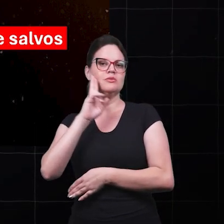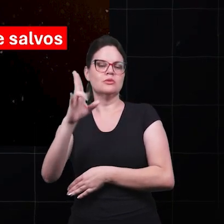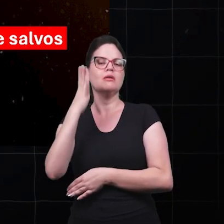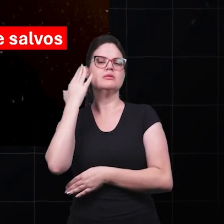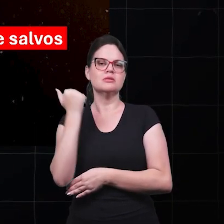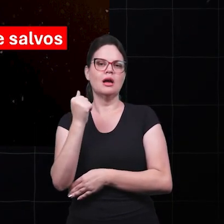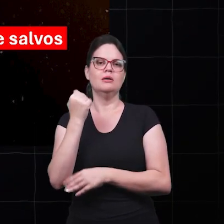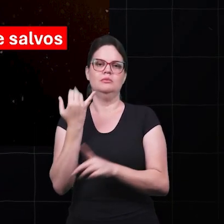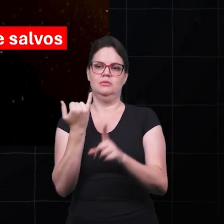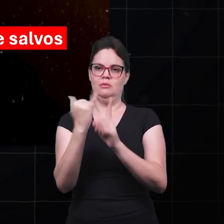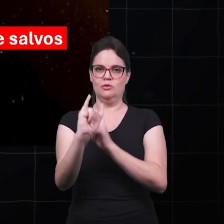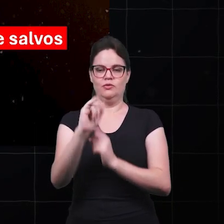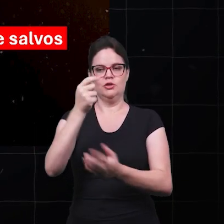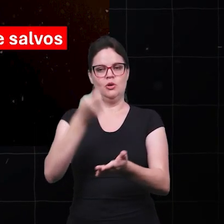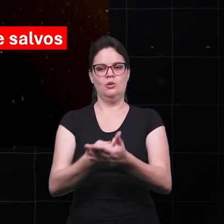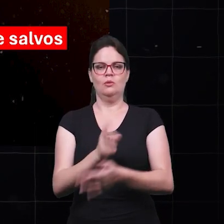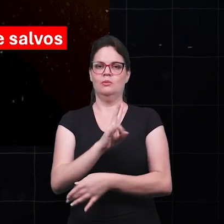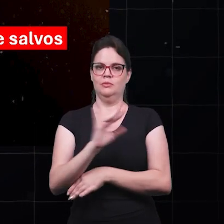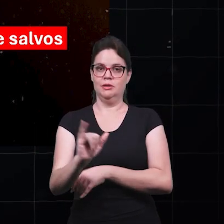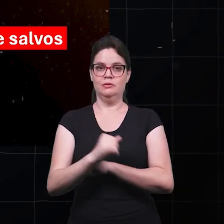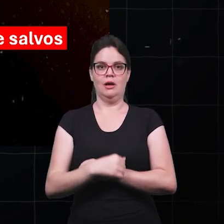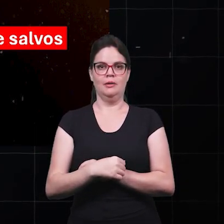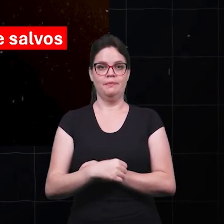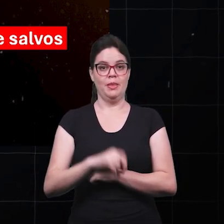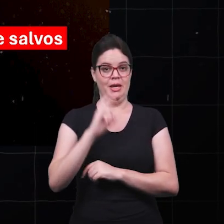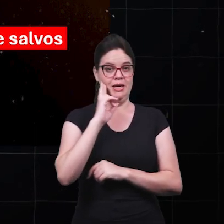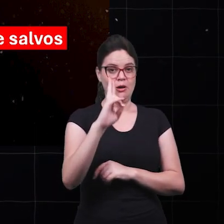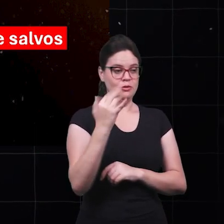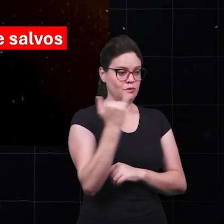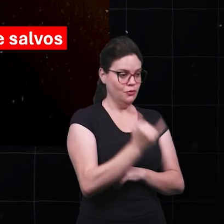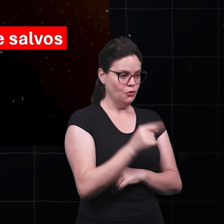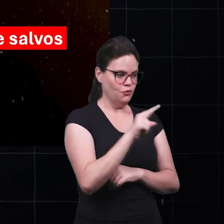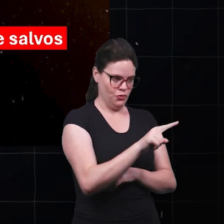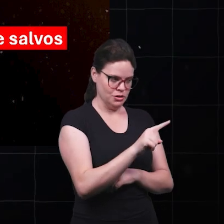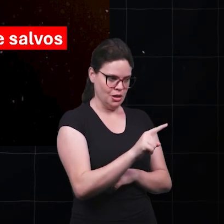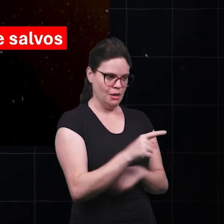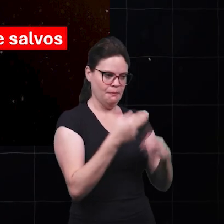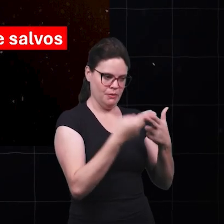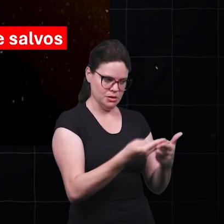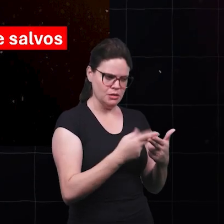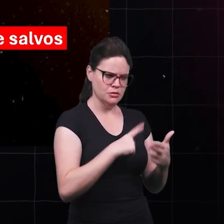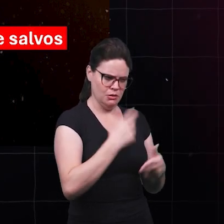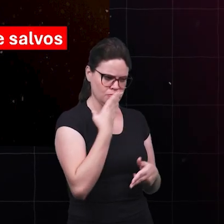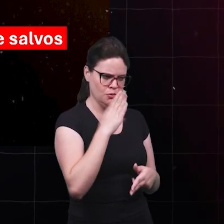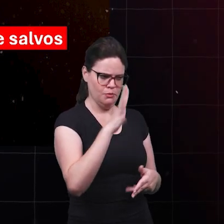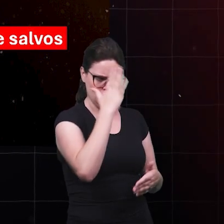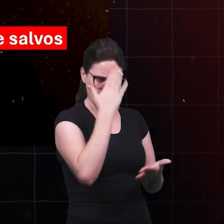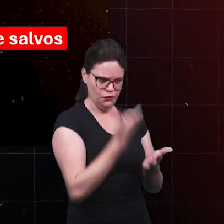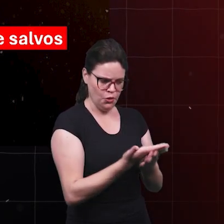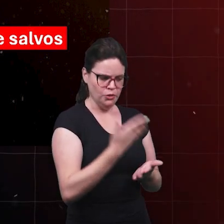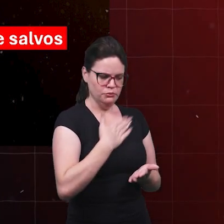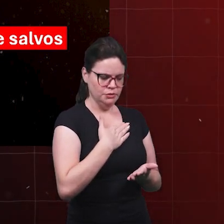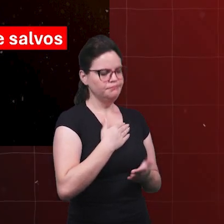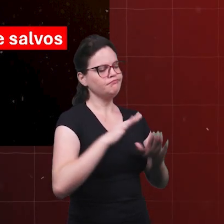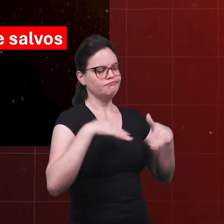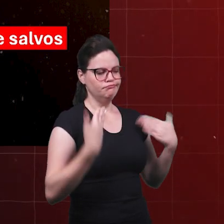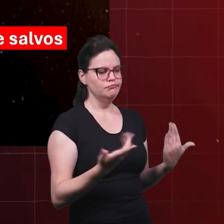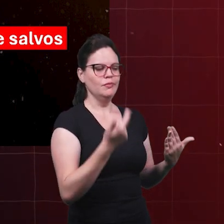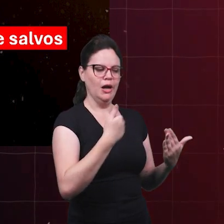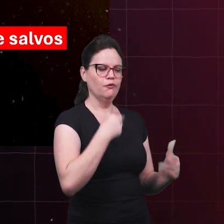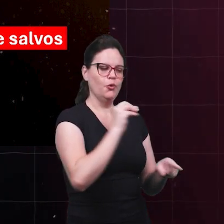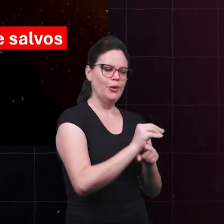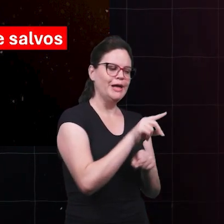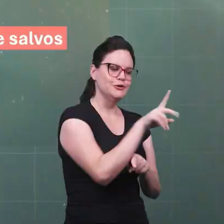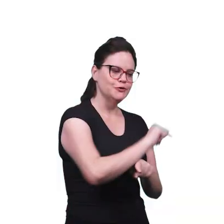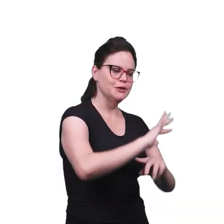fala, te guardarei da hora da tentação que há de vir sobre todo mundo, nós vemos lá em Apocalipse,